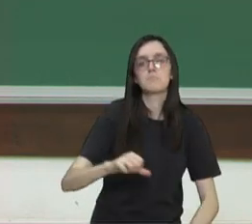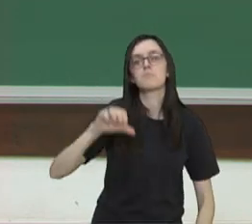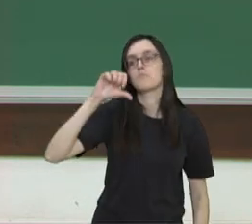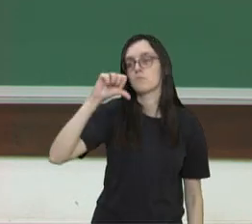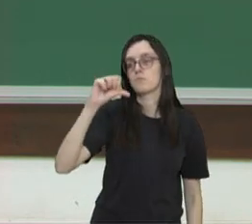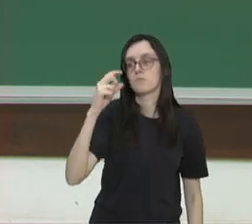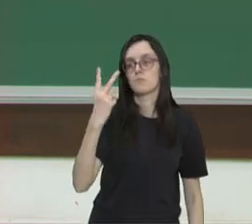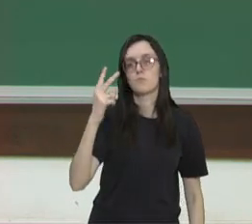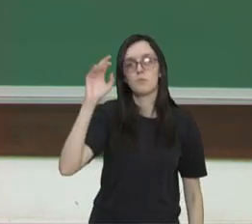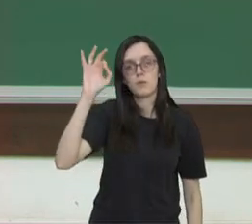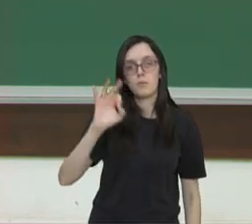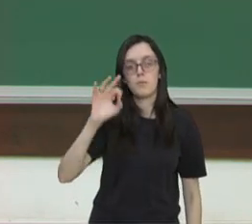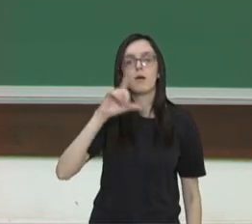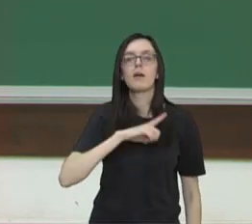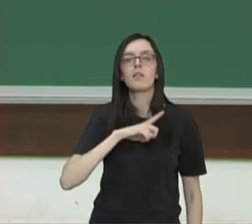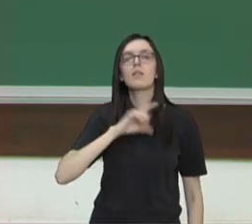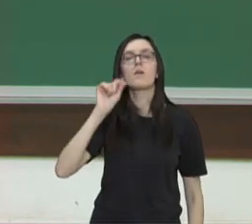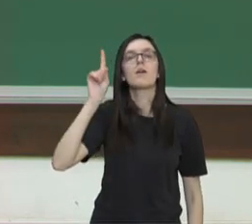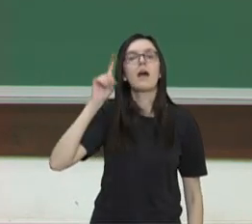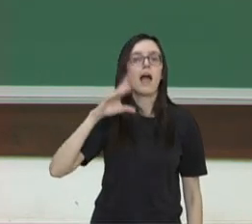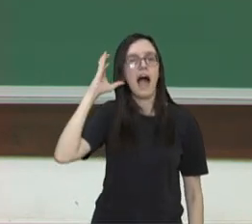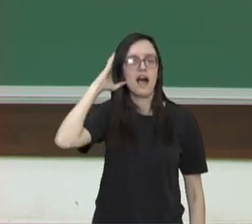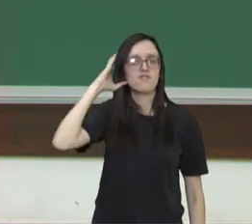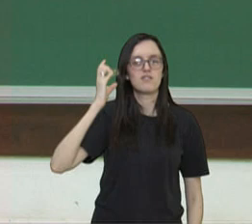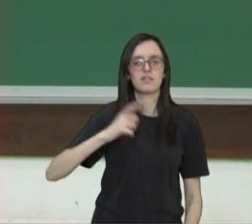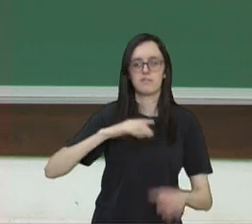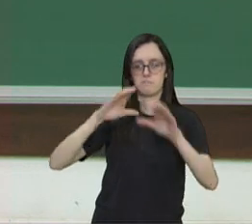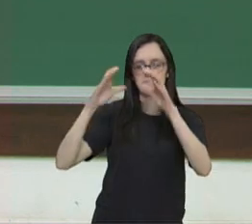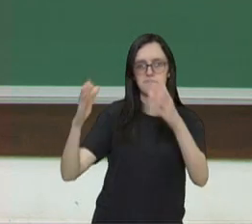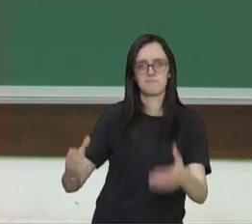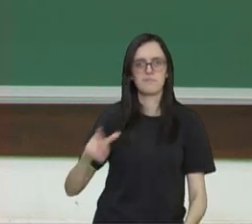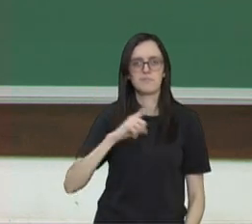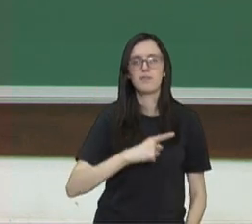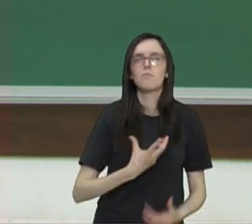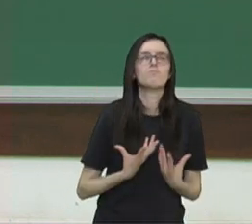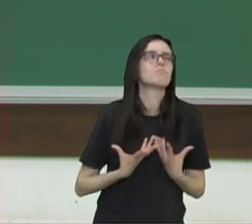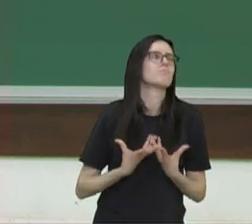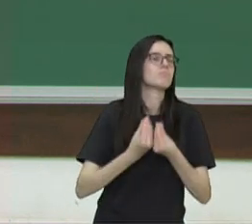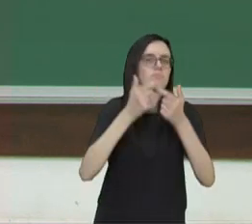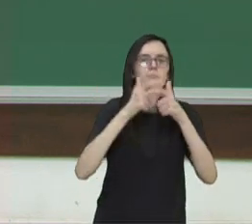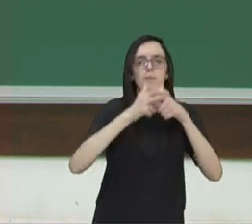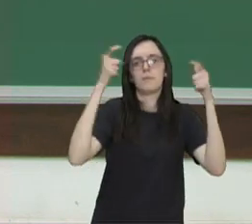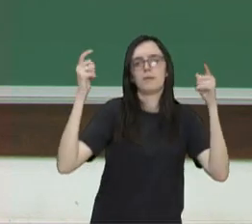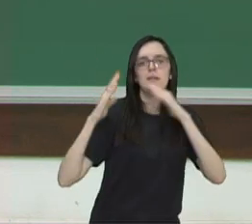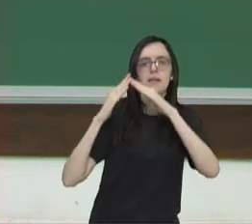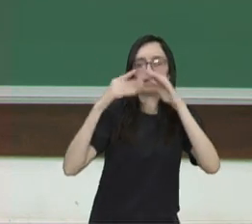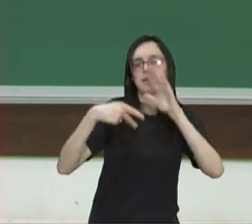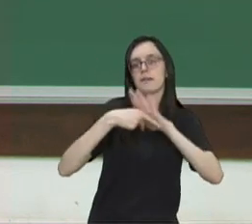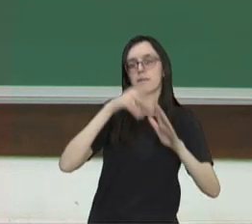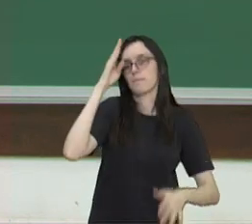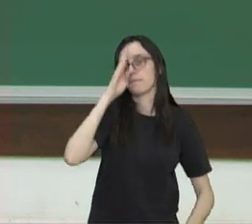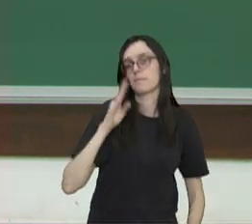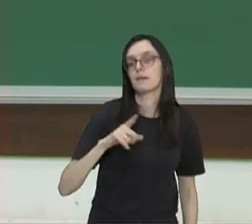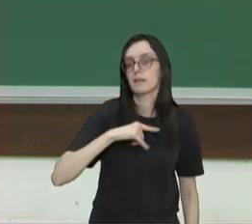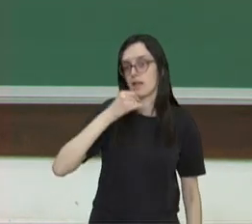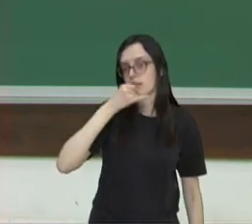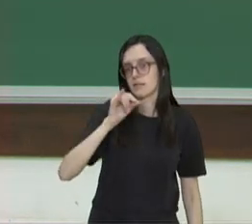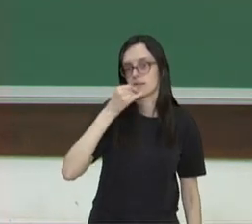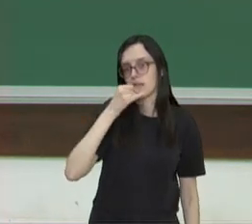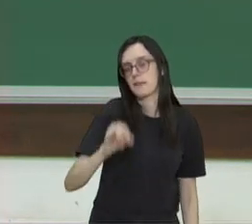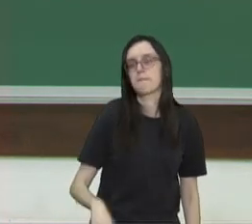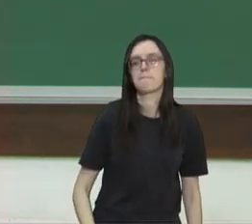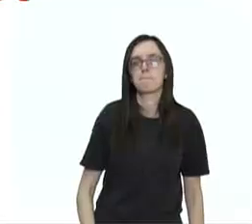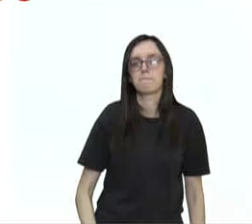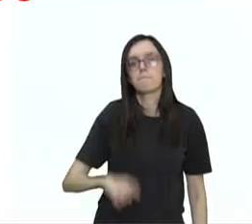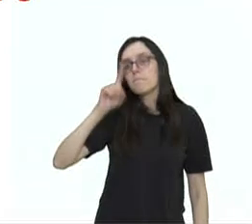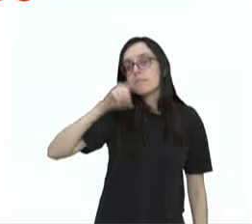92% dessas casas tinham um aparelho de rádio. Então, repara que ele alcançava a grande maioria das casas brasileiras que tinham eletricidade. Ele